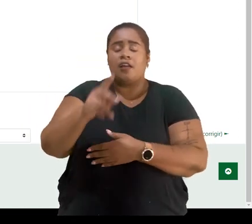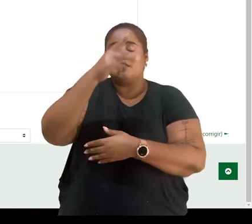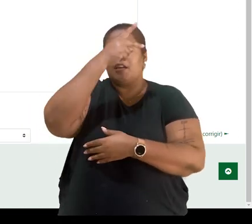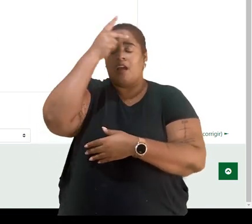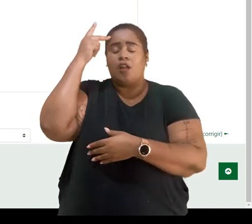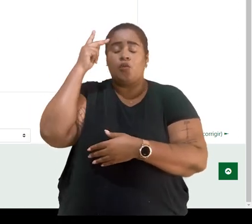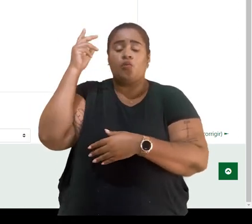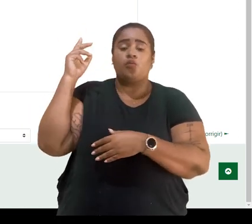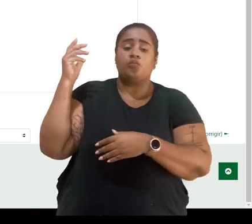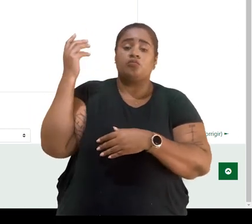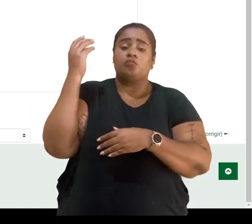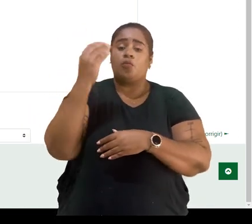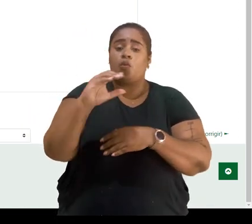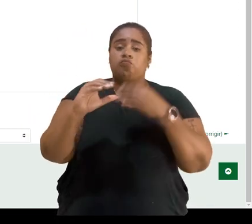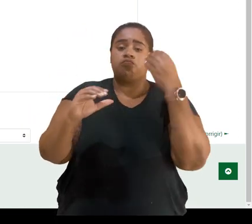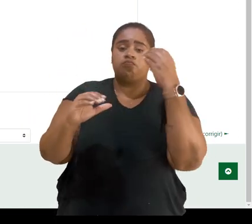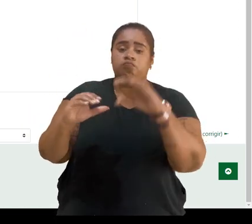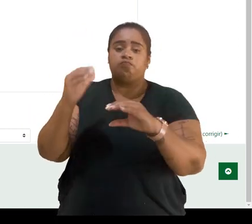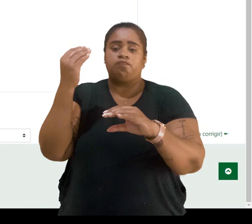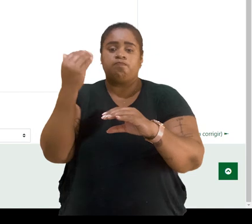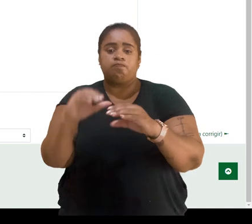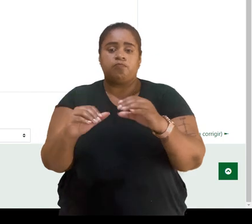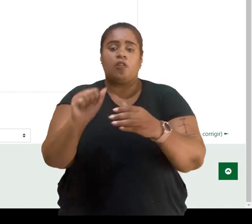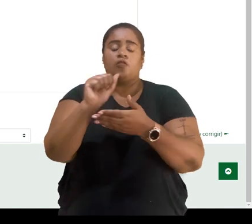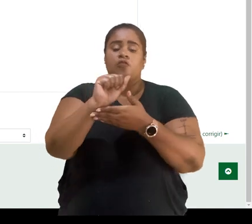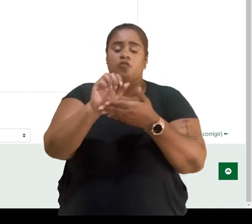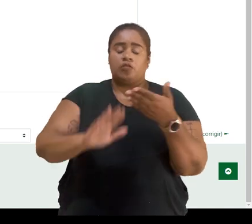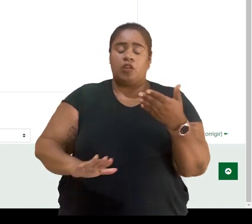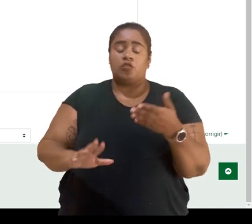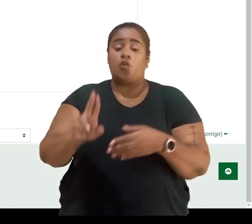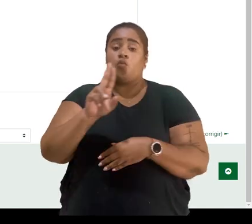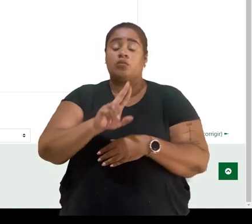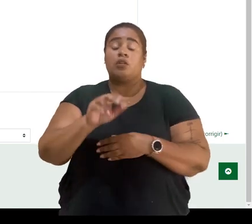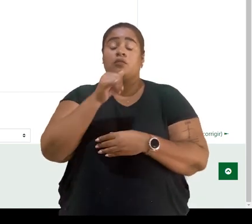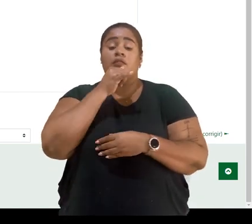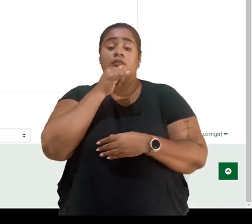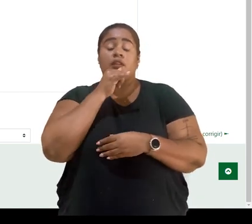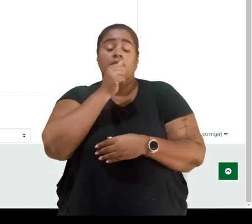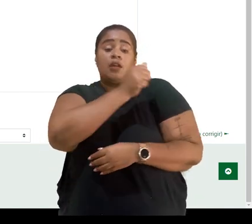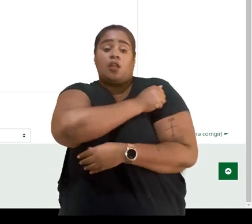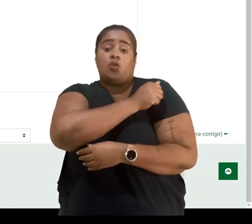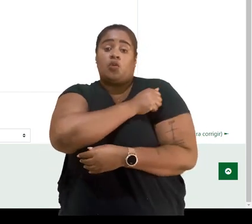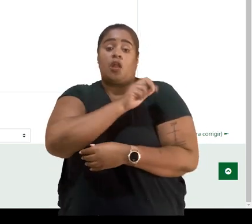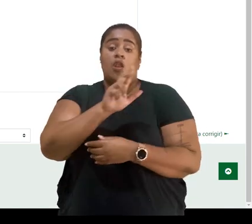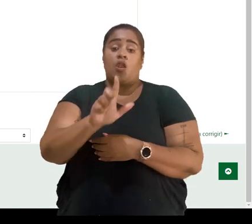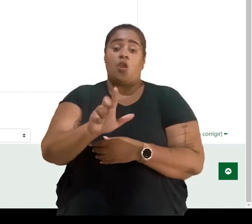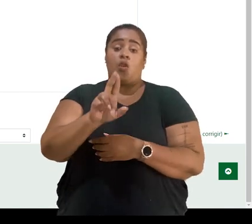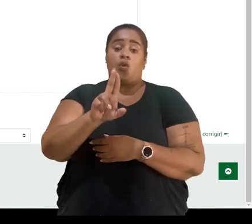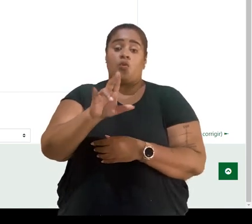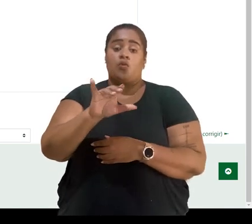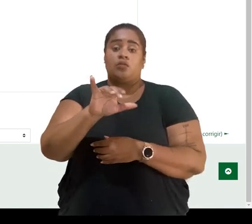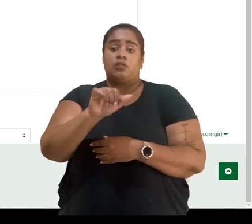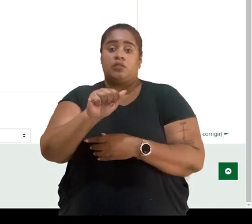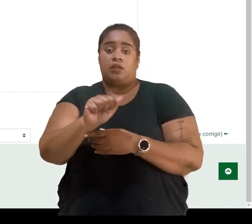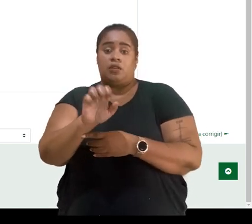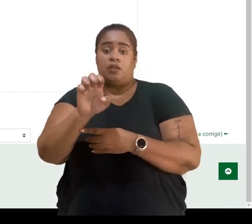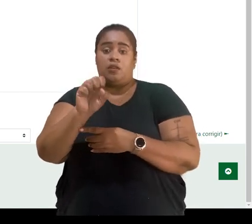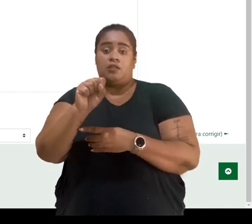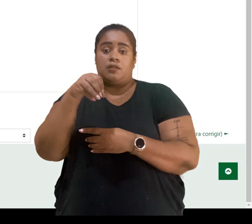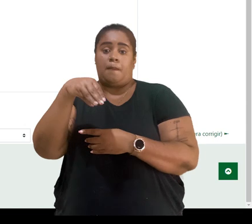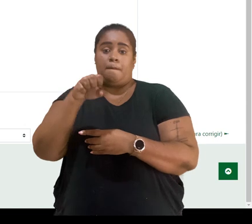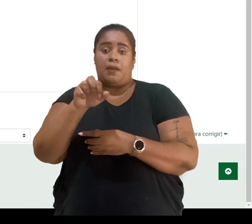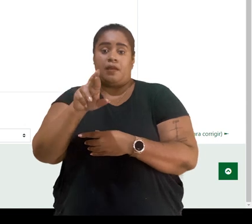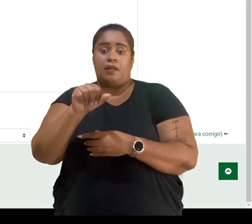individualmente a postagem de cada aluno E aí eu vou usar o exemplo aqui da aluna Lúcia Esmeralda Então ela fez